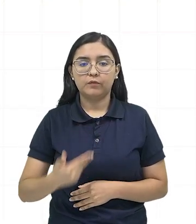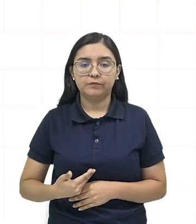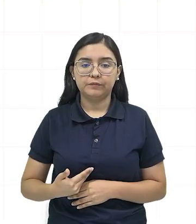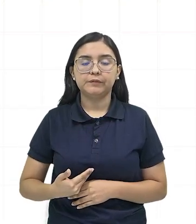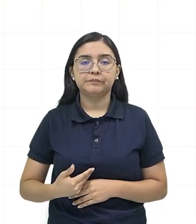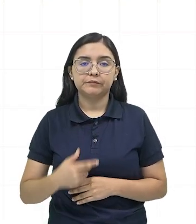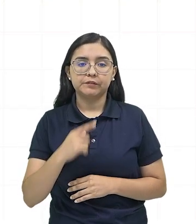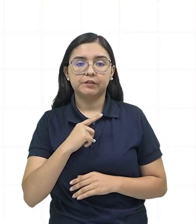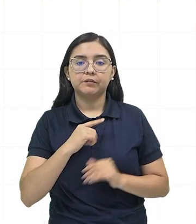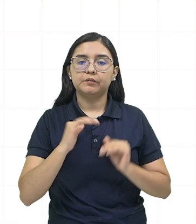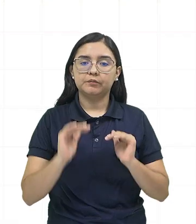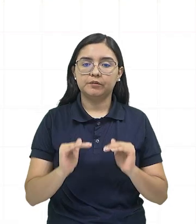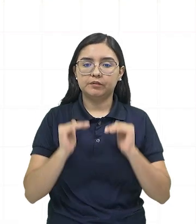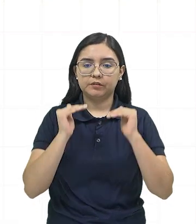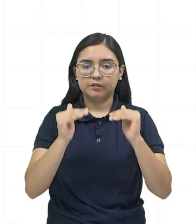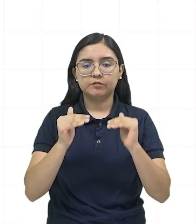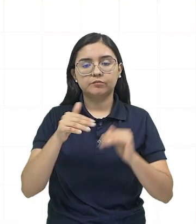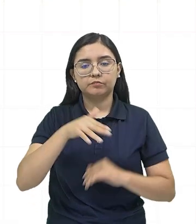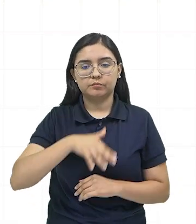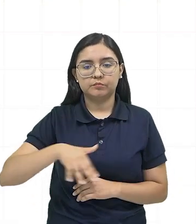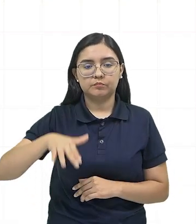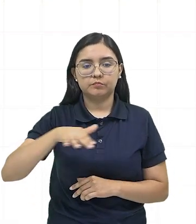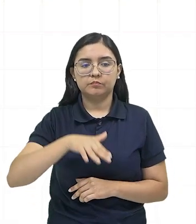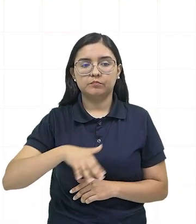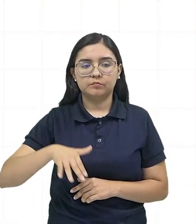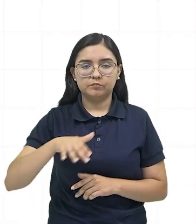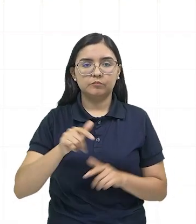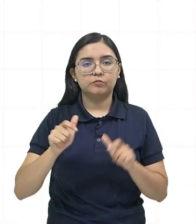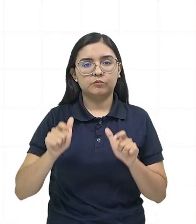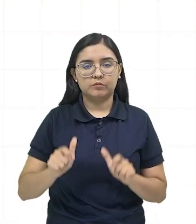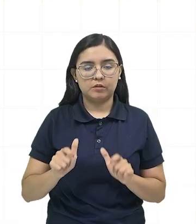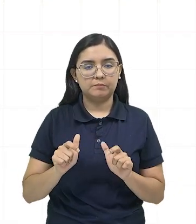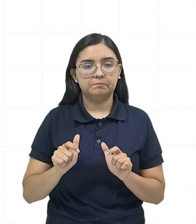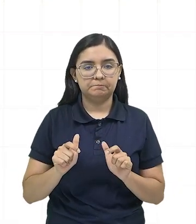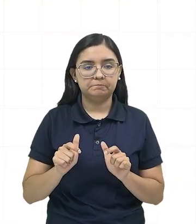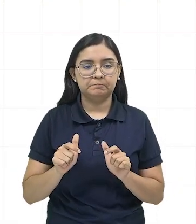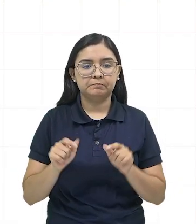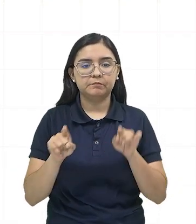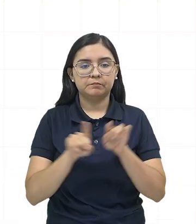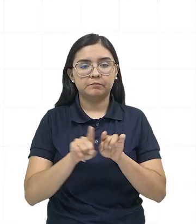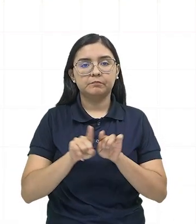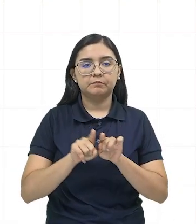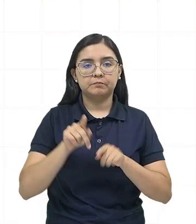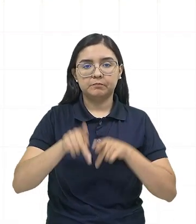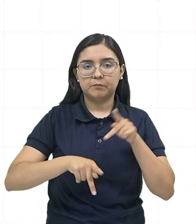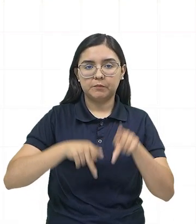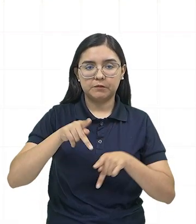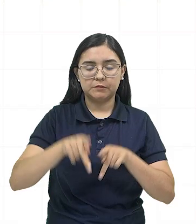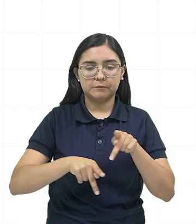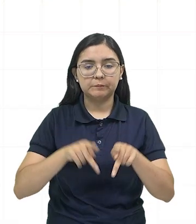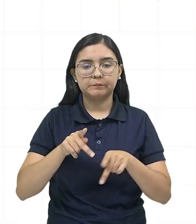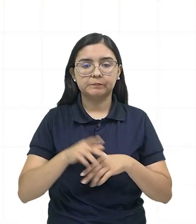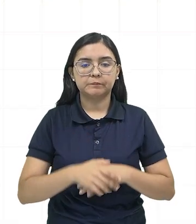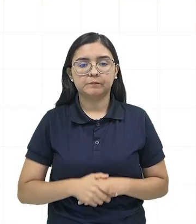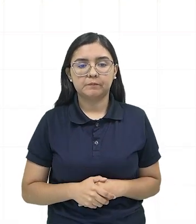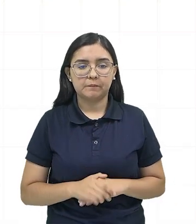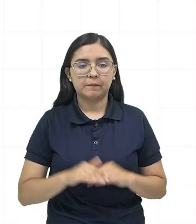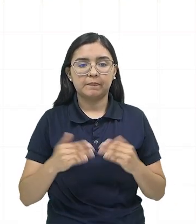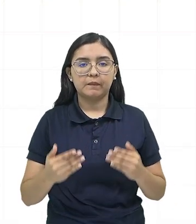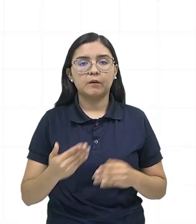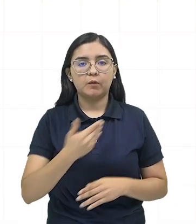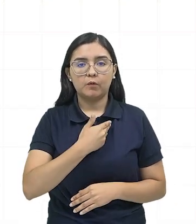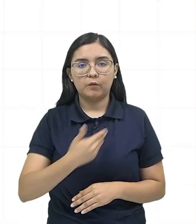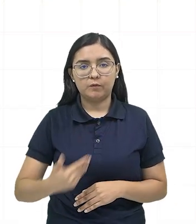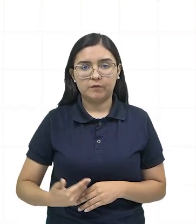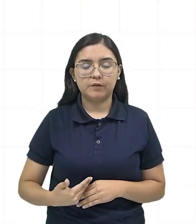exerce autoridade sobre um território específico e sua população, né? Estou falando, então, do governo